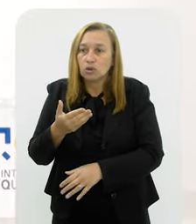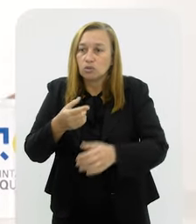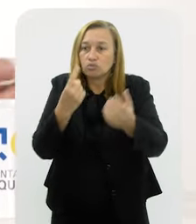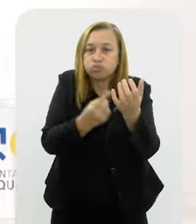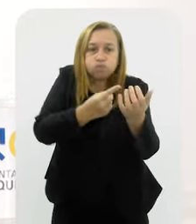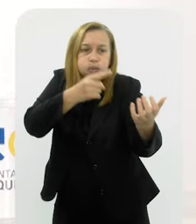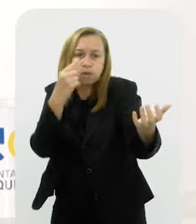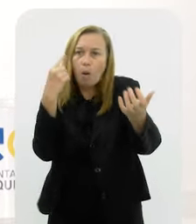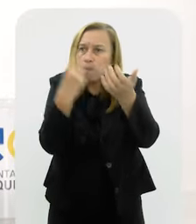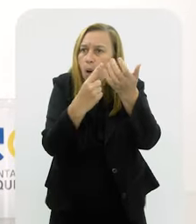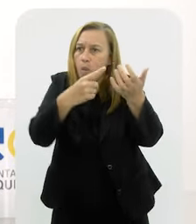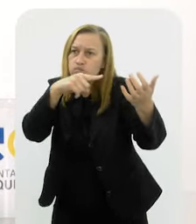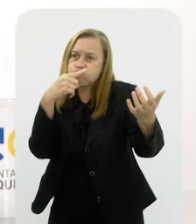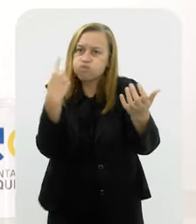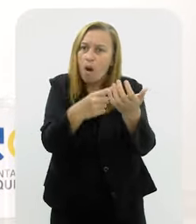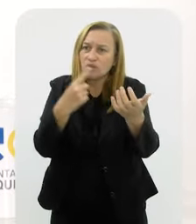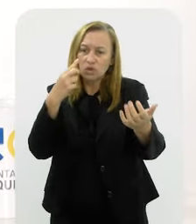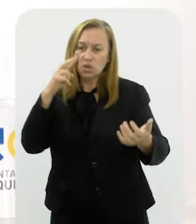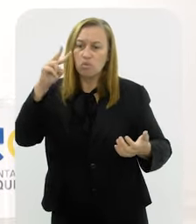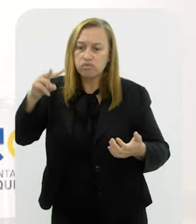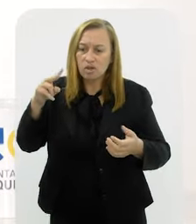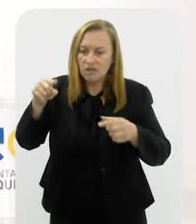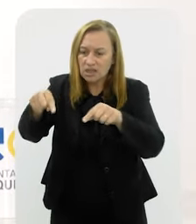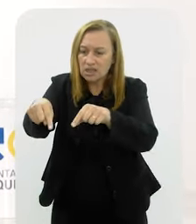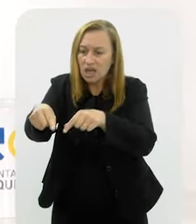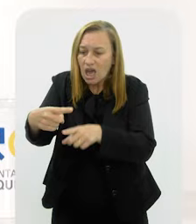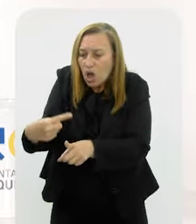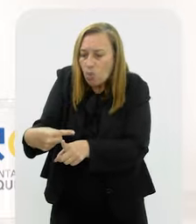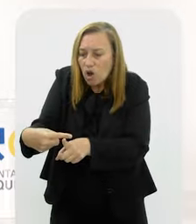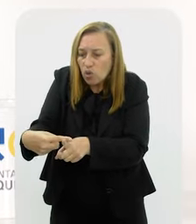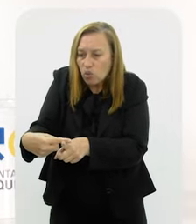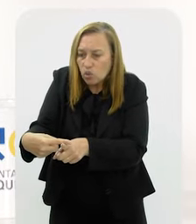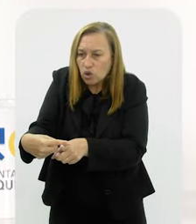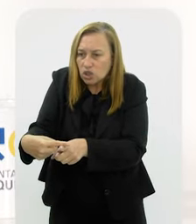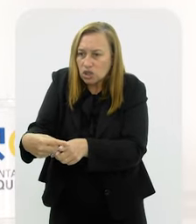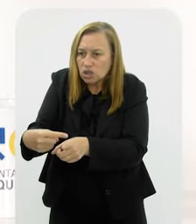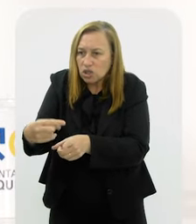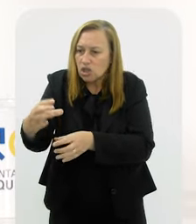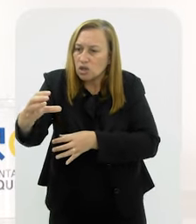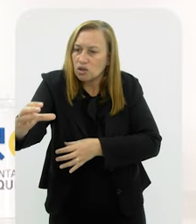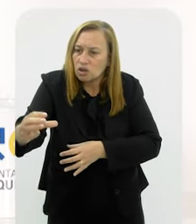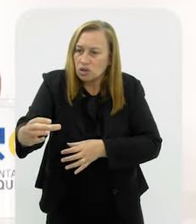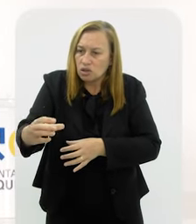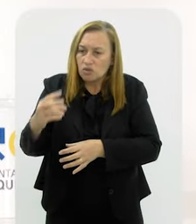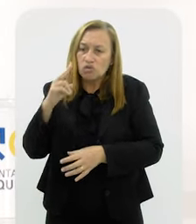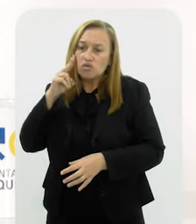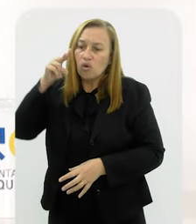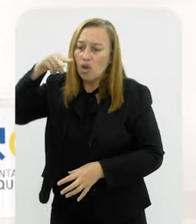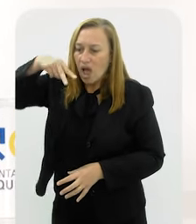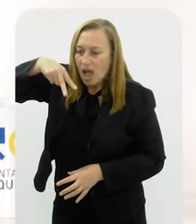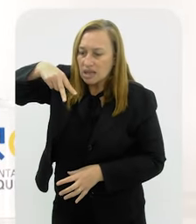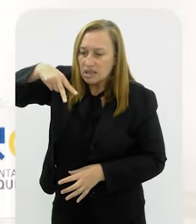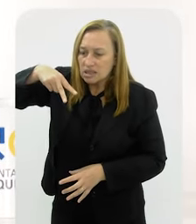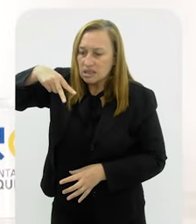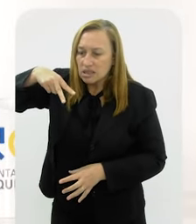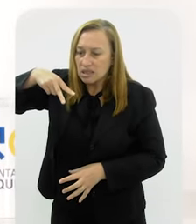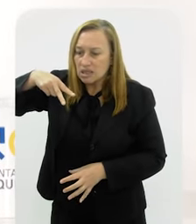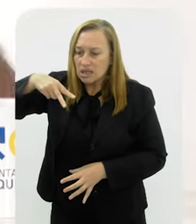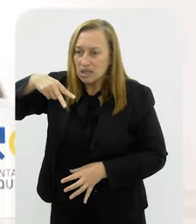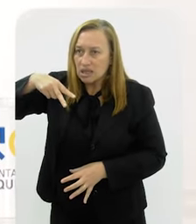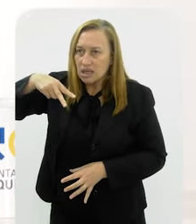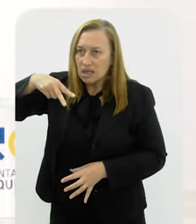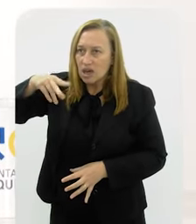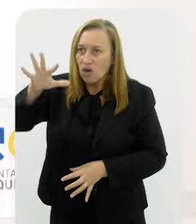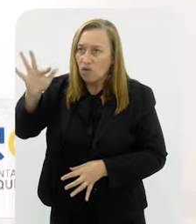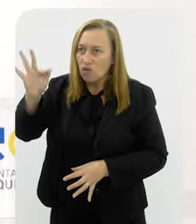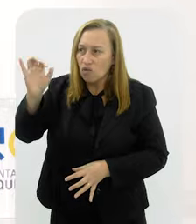de cima, era uma cruz, eles faziam no meio, um aparelho assim, de dois, eu falo aparelho, não é muito cavalo, mas não.